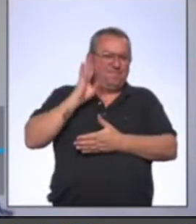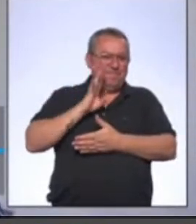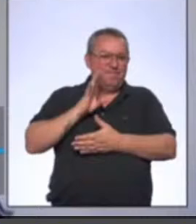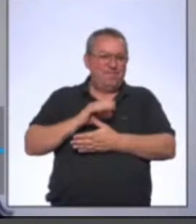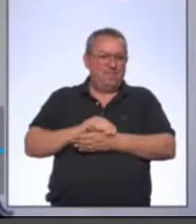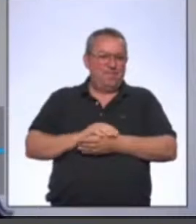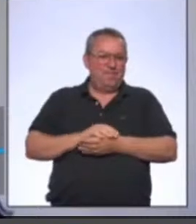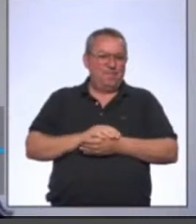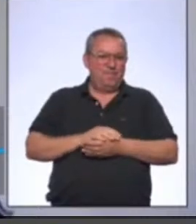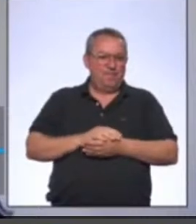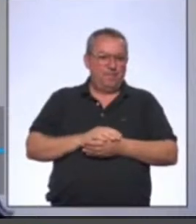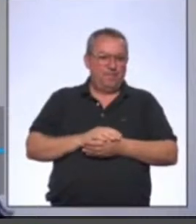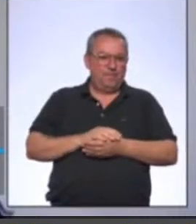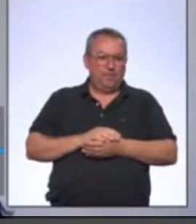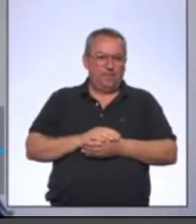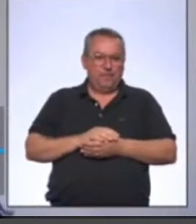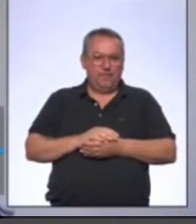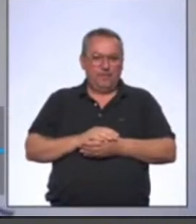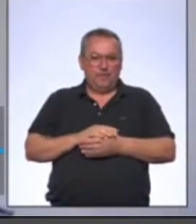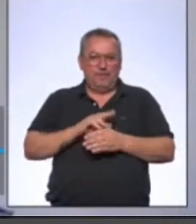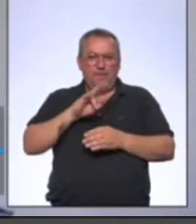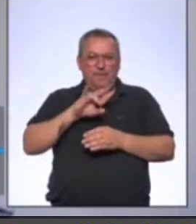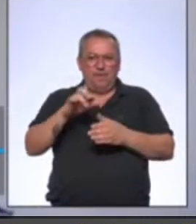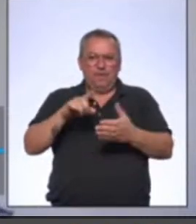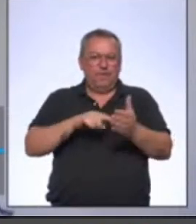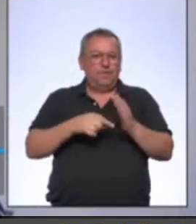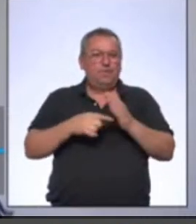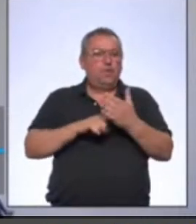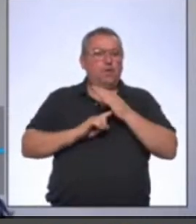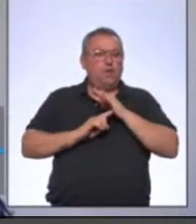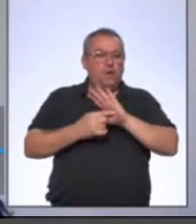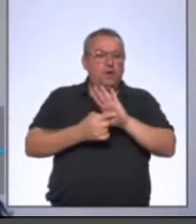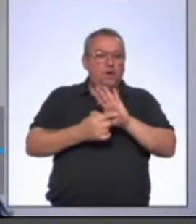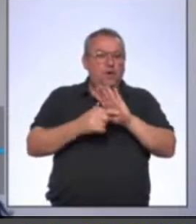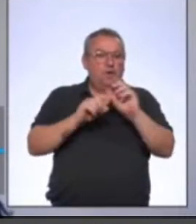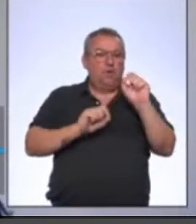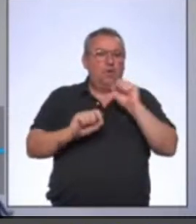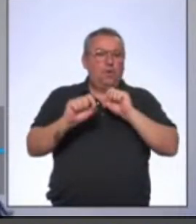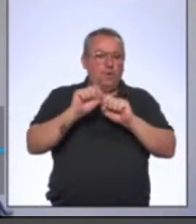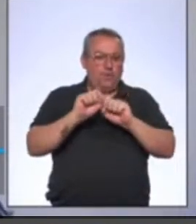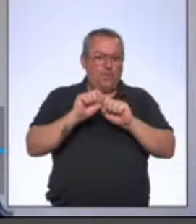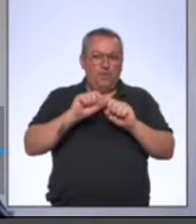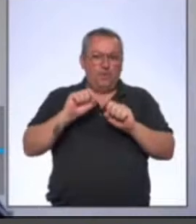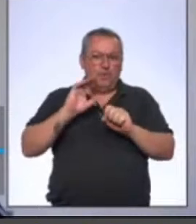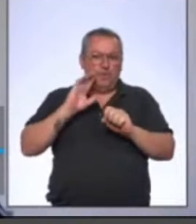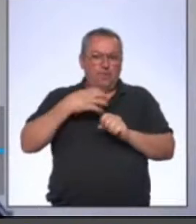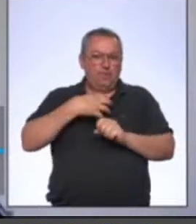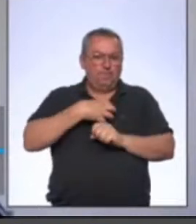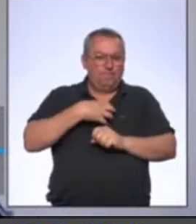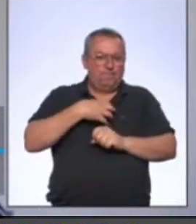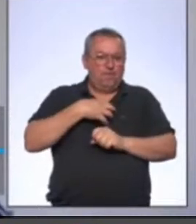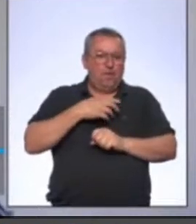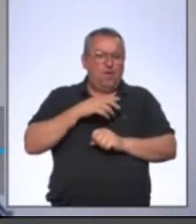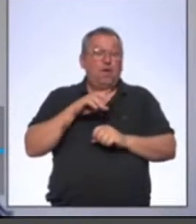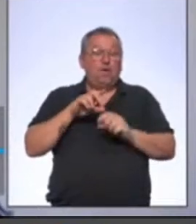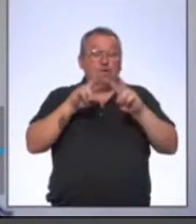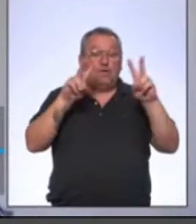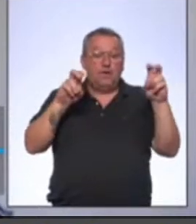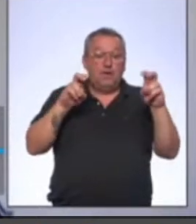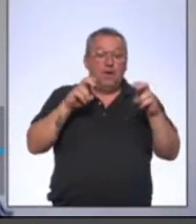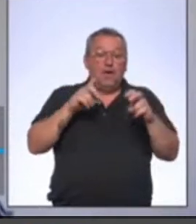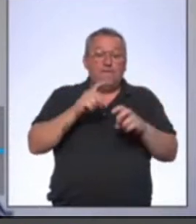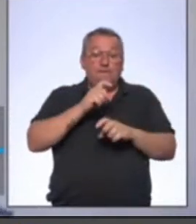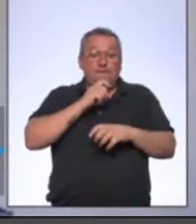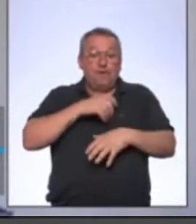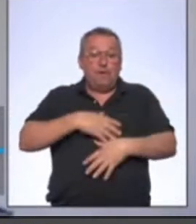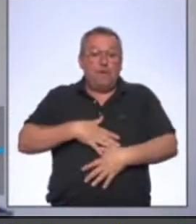bacana. Vai nos levar a uma questão que quer saber exatamente o que está lá. Me dá um frio na barriga. Esse trecho que estava